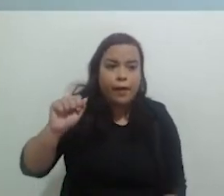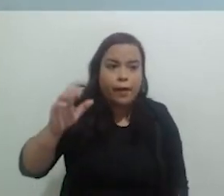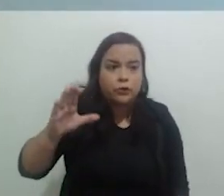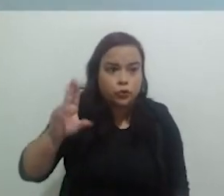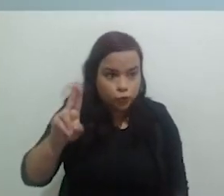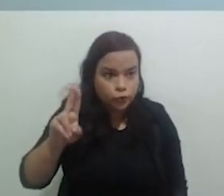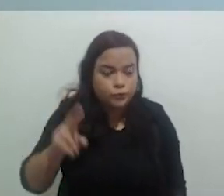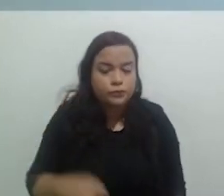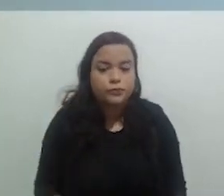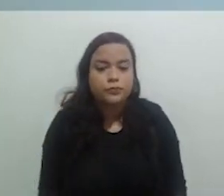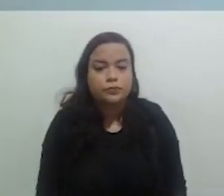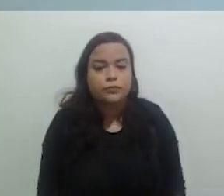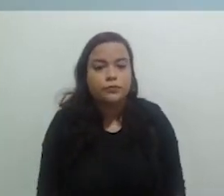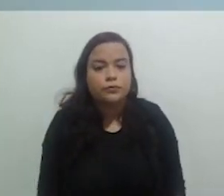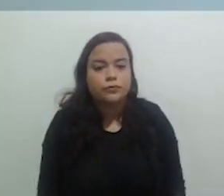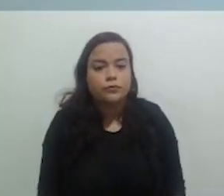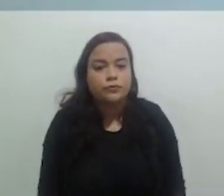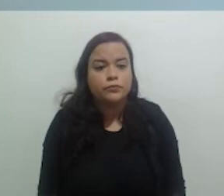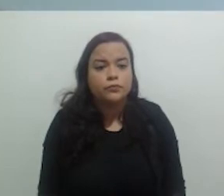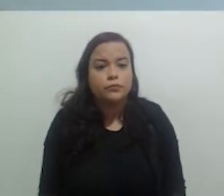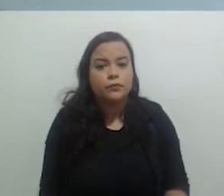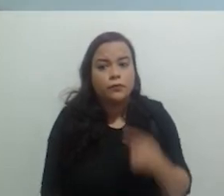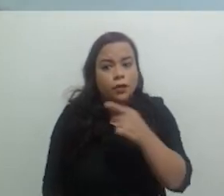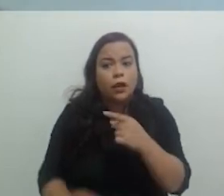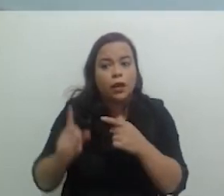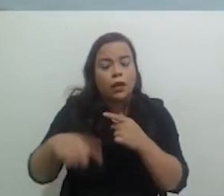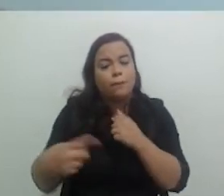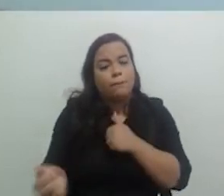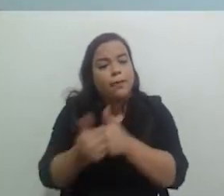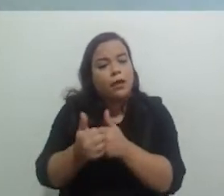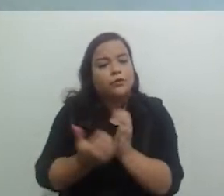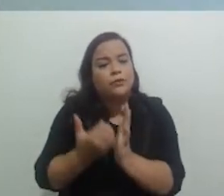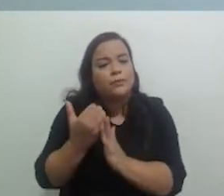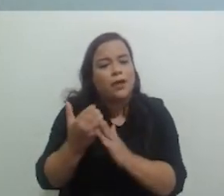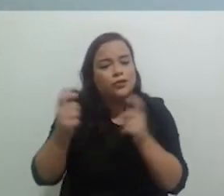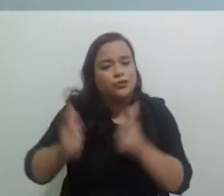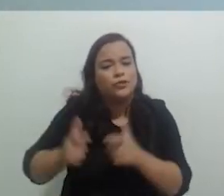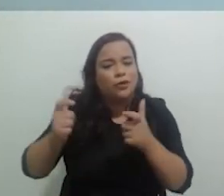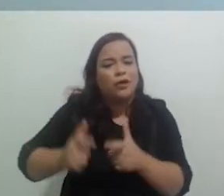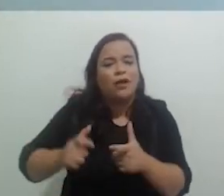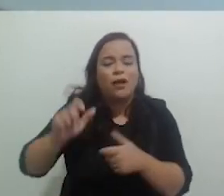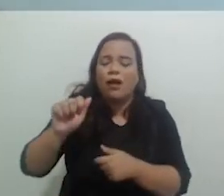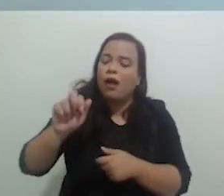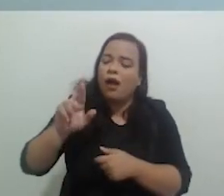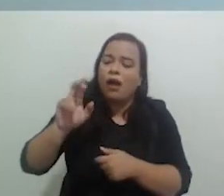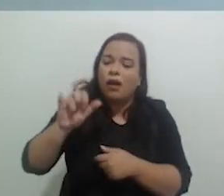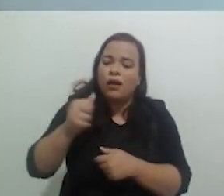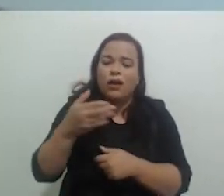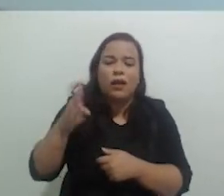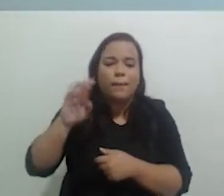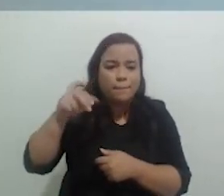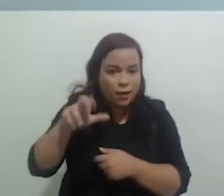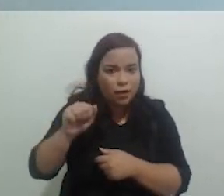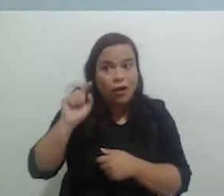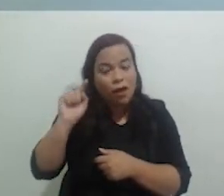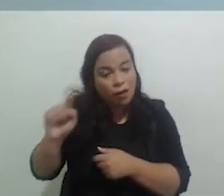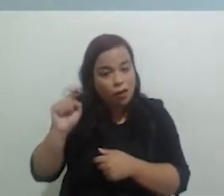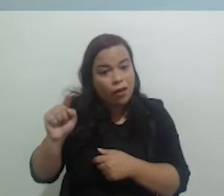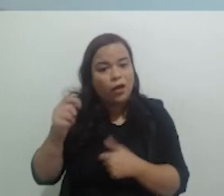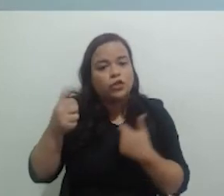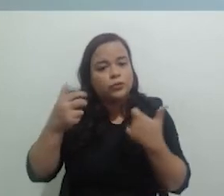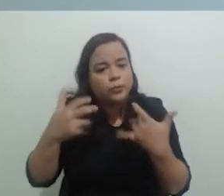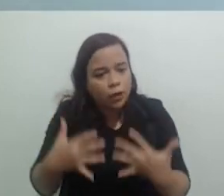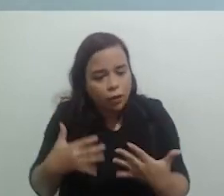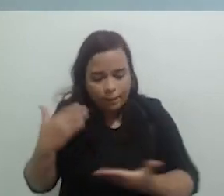Porto do Manga, é mais próximo de Areia Branca. Então, a portaria definiu que os processos devem ser encaminhados para Areia